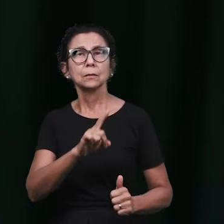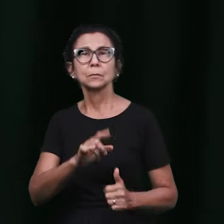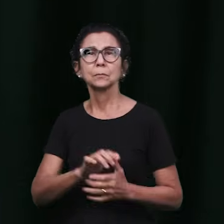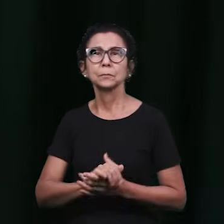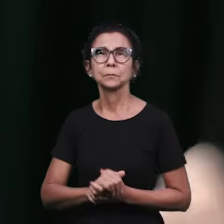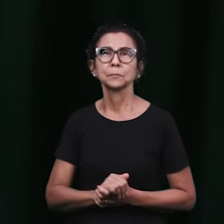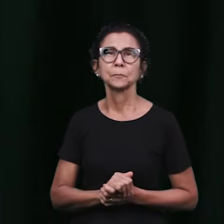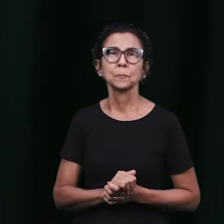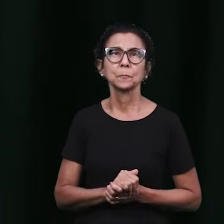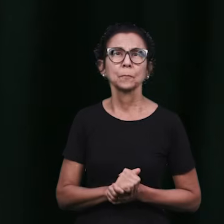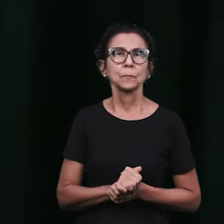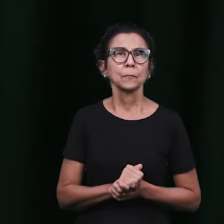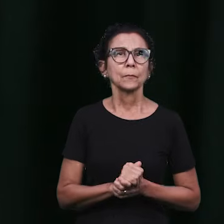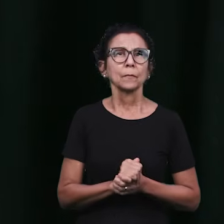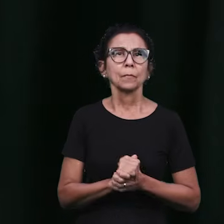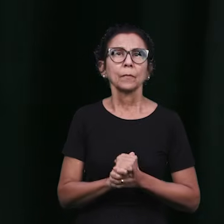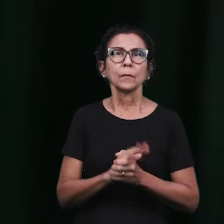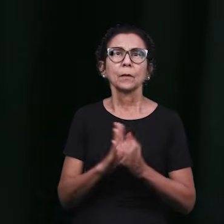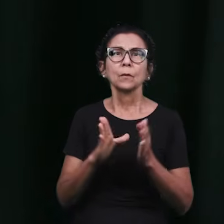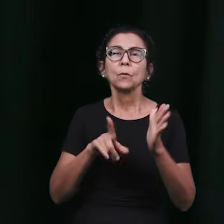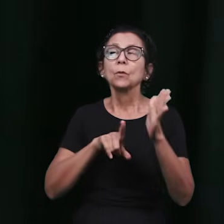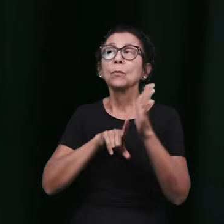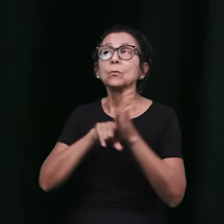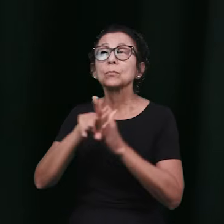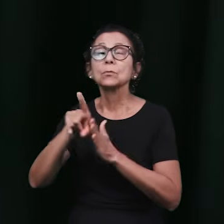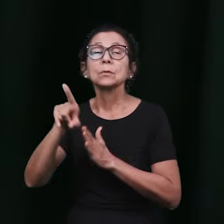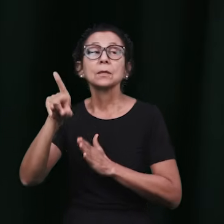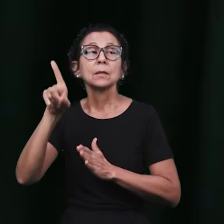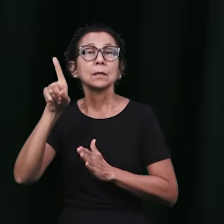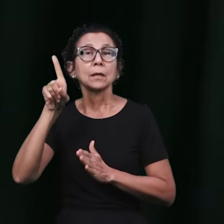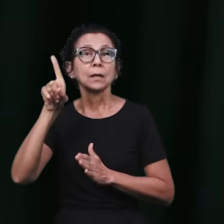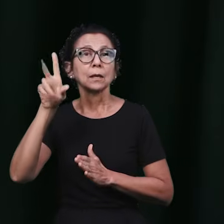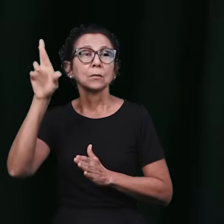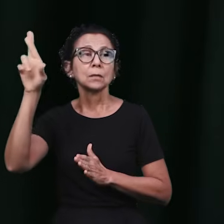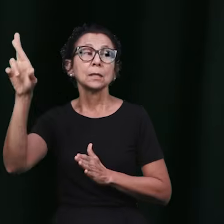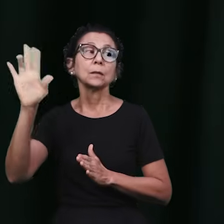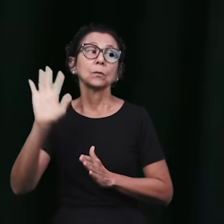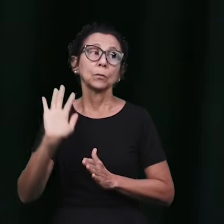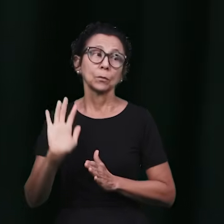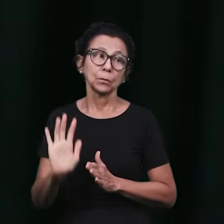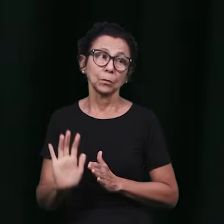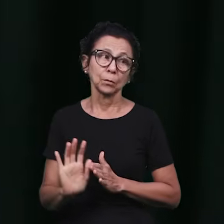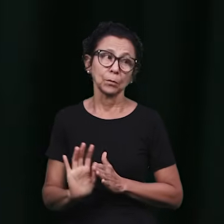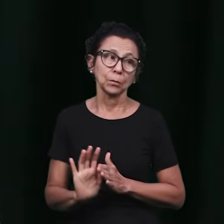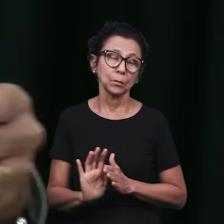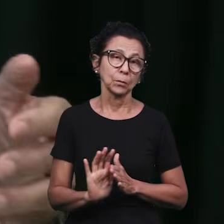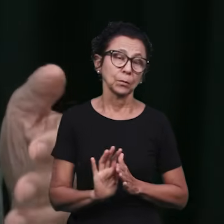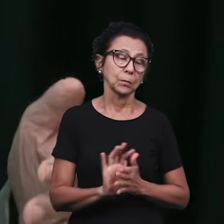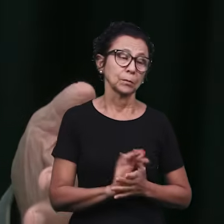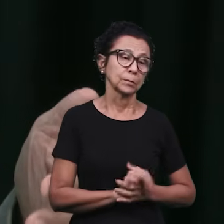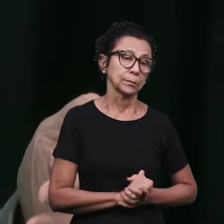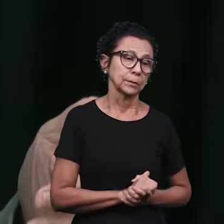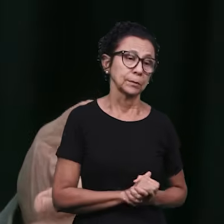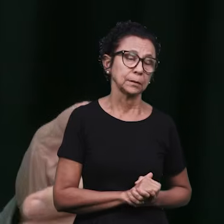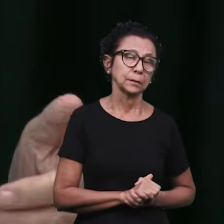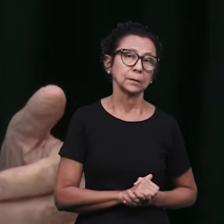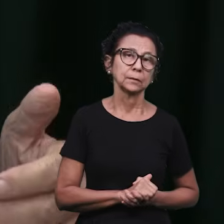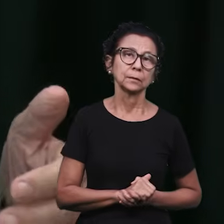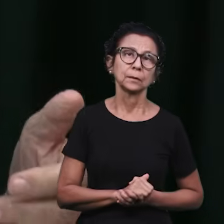consulta hoje, peça a palavra do Senhor". Agora ele lembrou. Aí